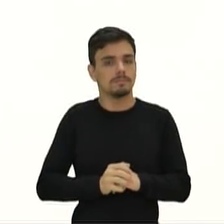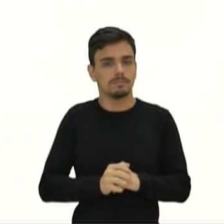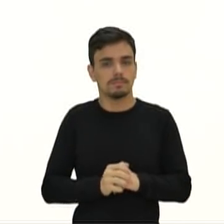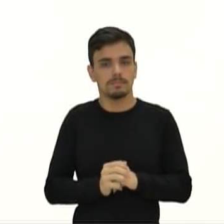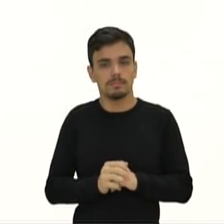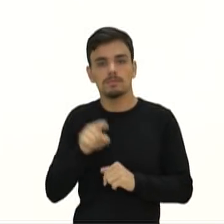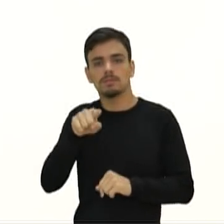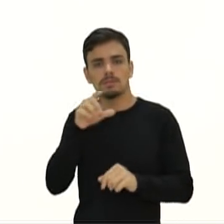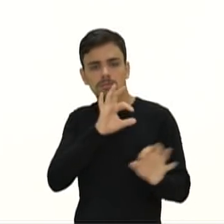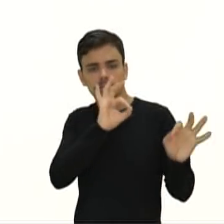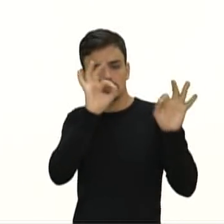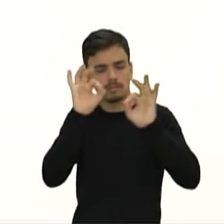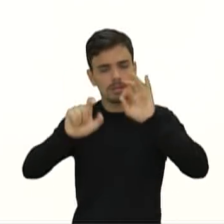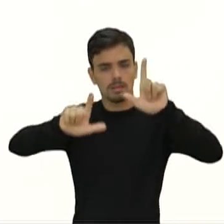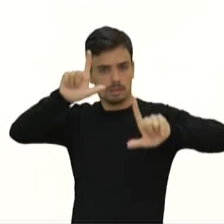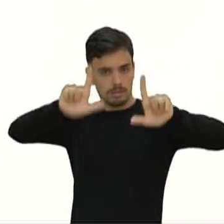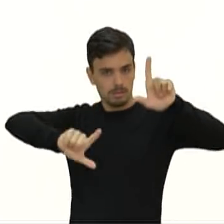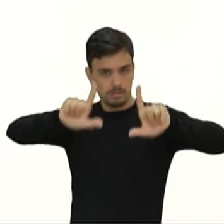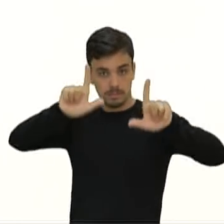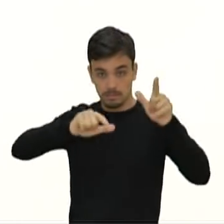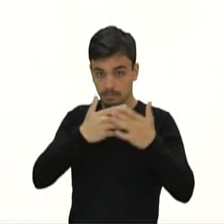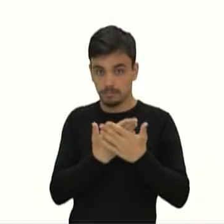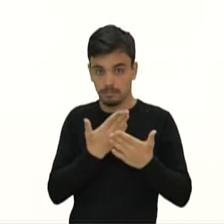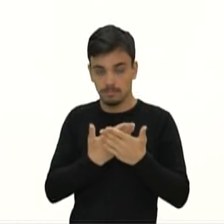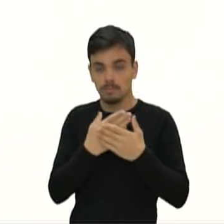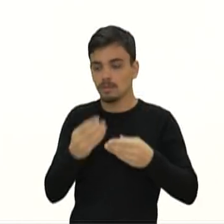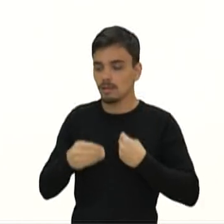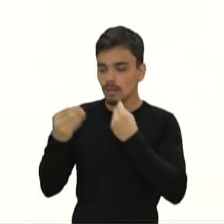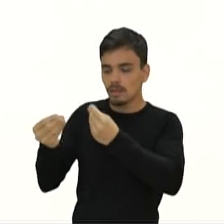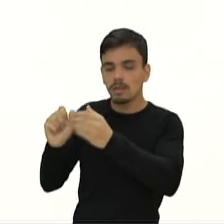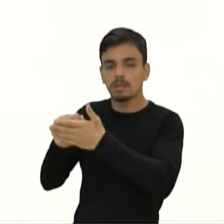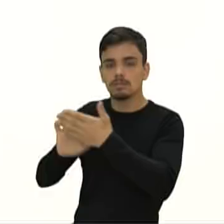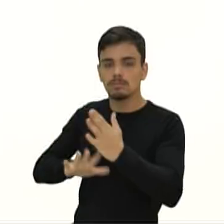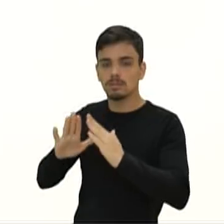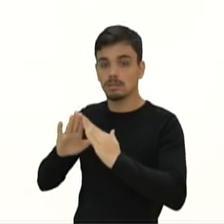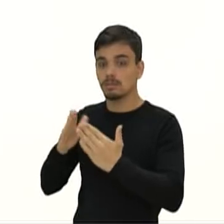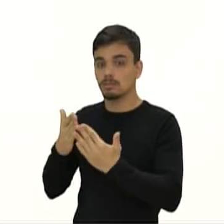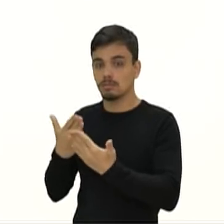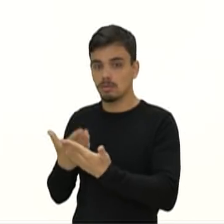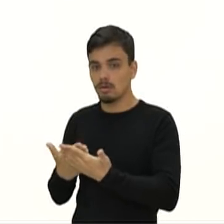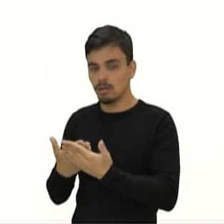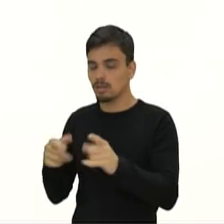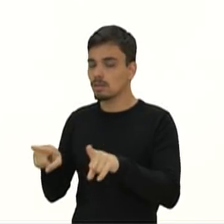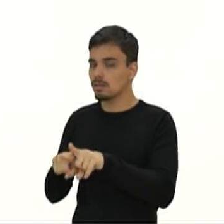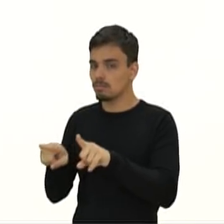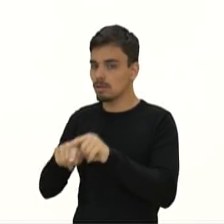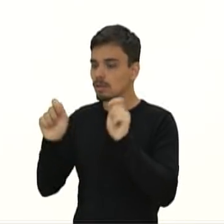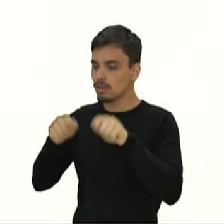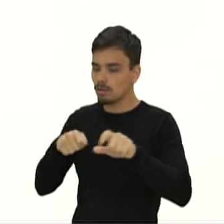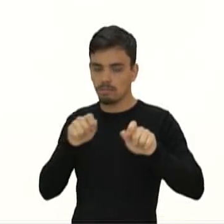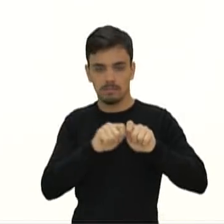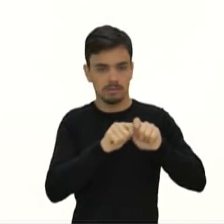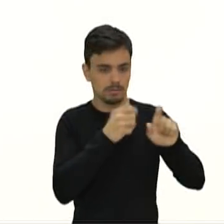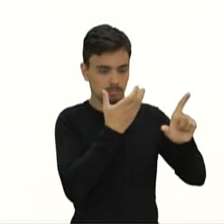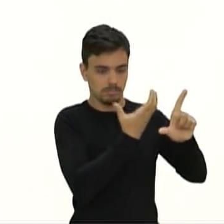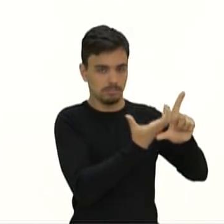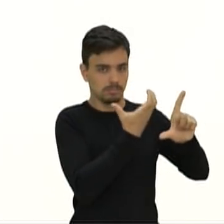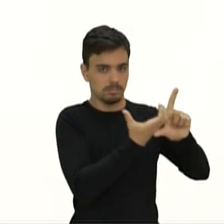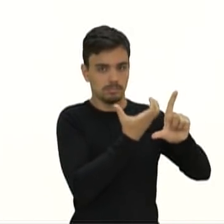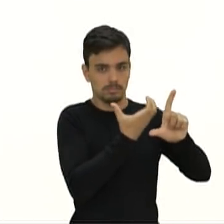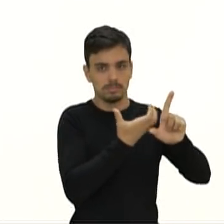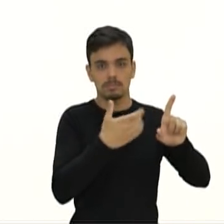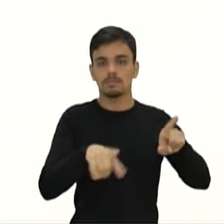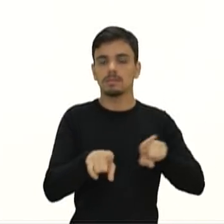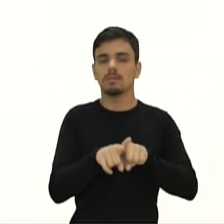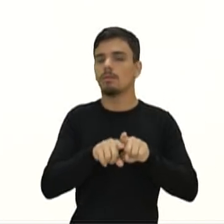estão assistindo às aulas pela televisão, entreguem as suas atividades na escola, como também podem resolvê-las pelo Classroom. E aqui